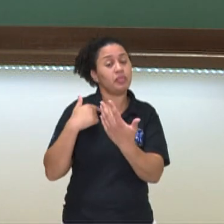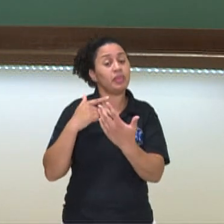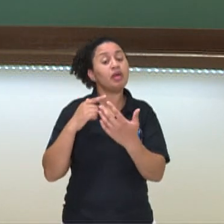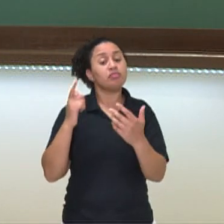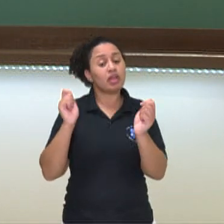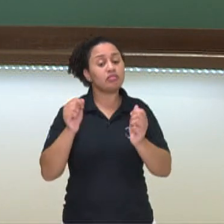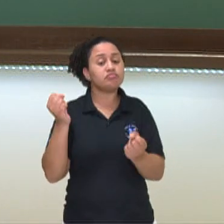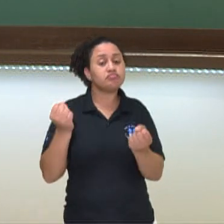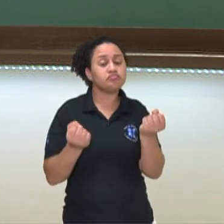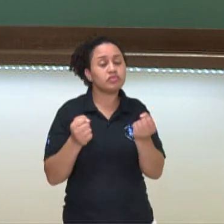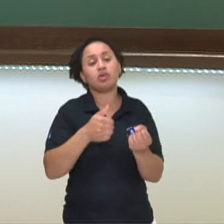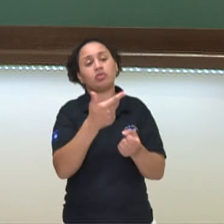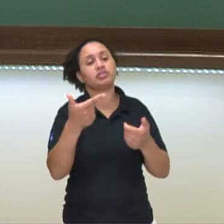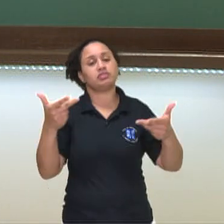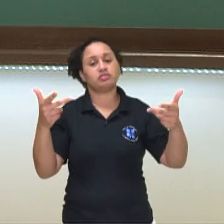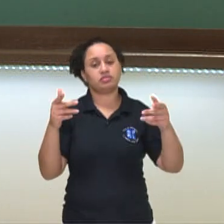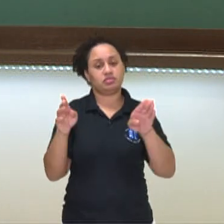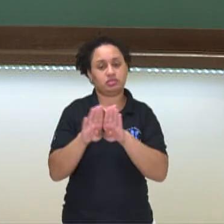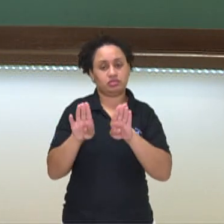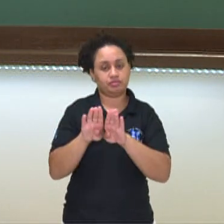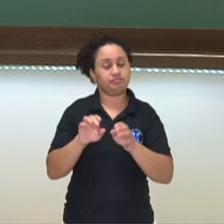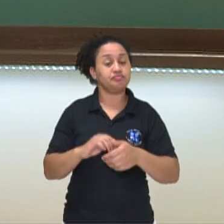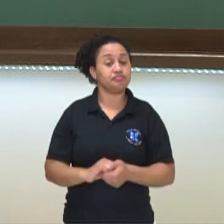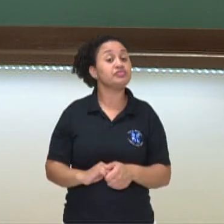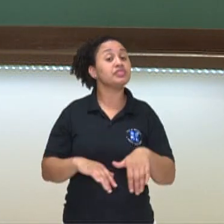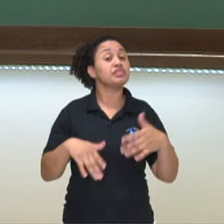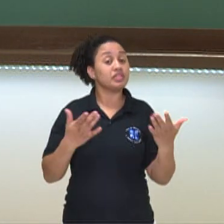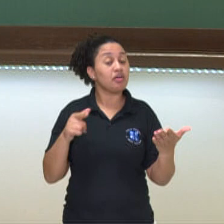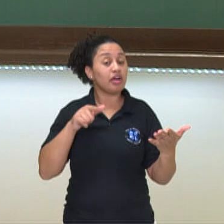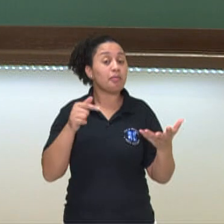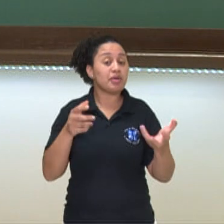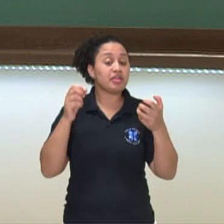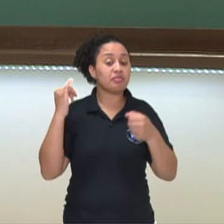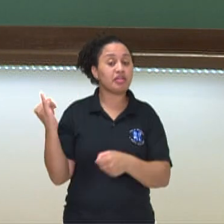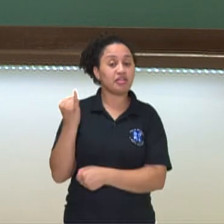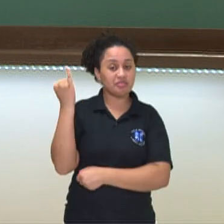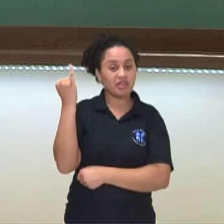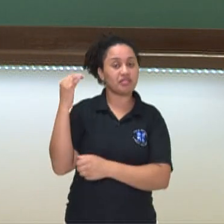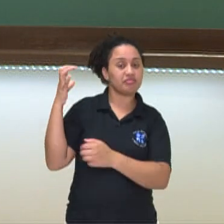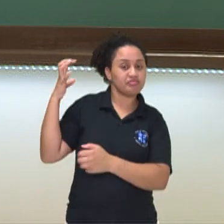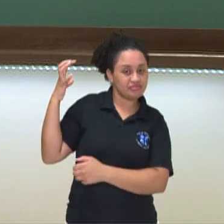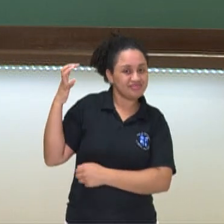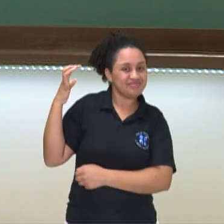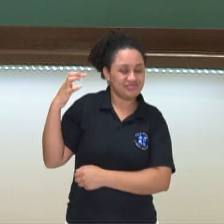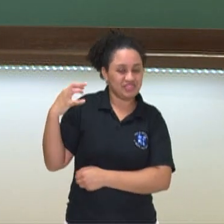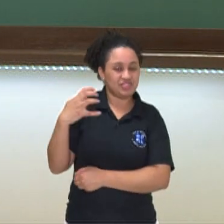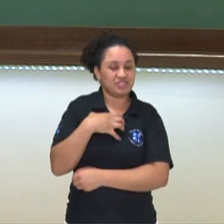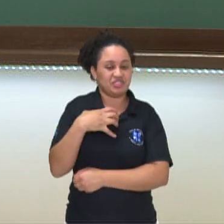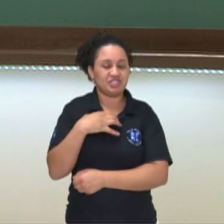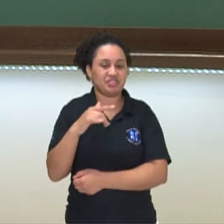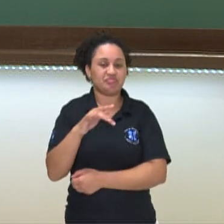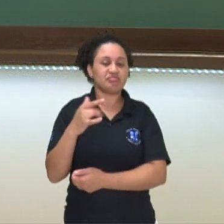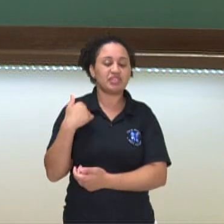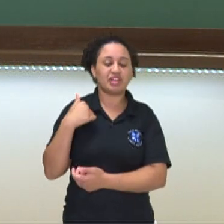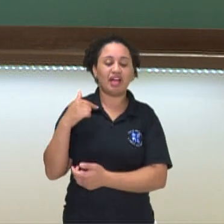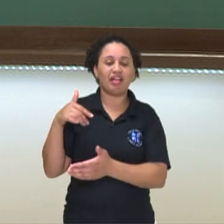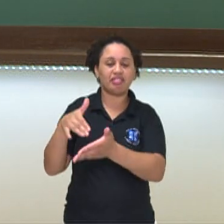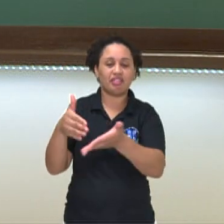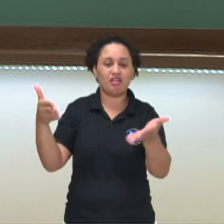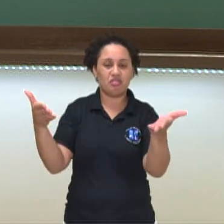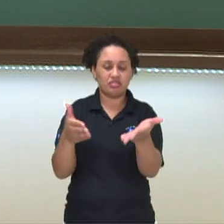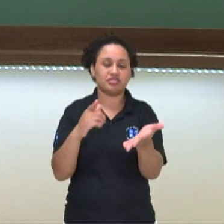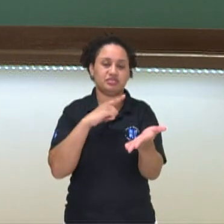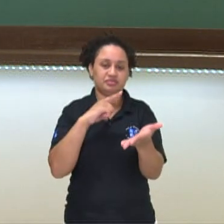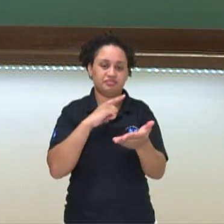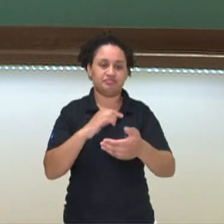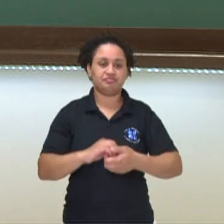enquanto você está realizando outras tarefas. Daí a importância do rádio e o fato dele se manter presente até os dias de